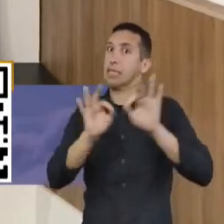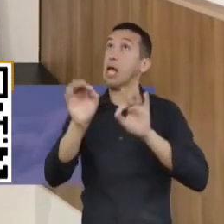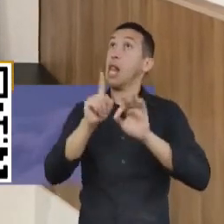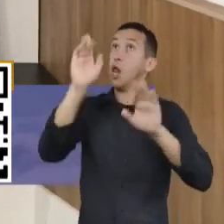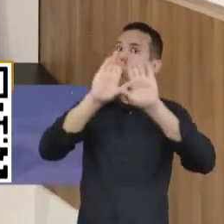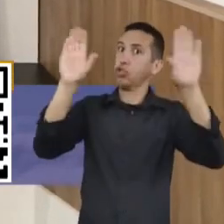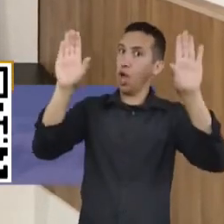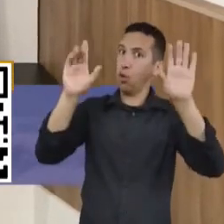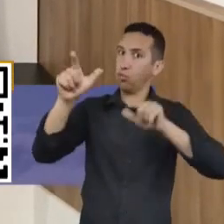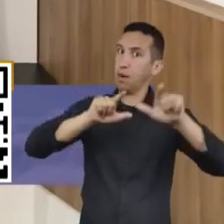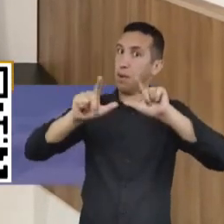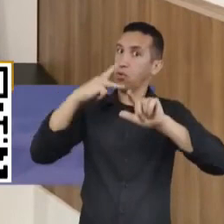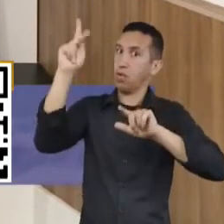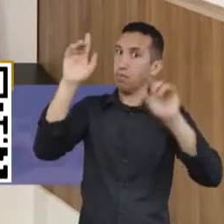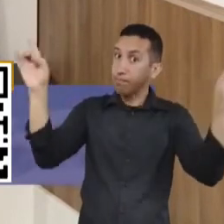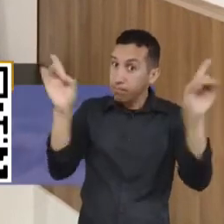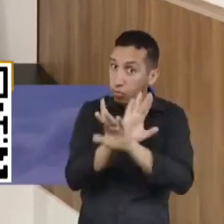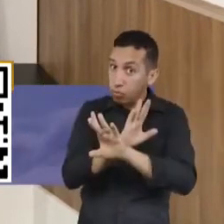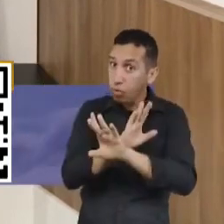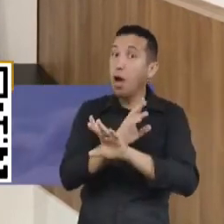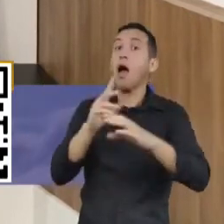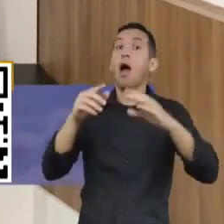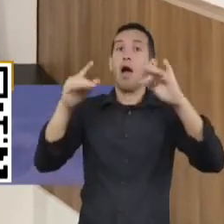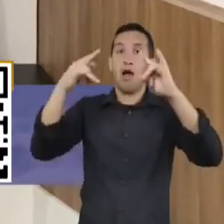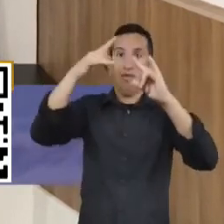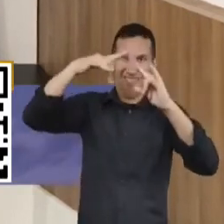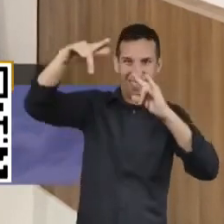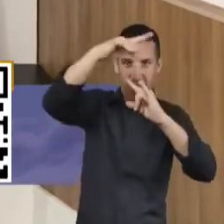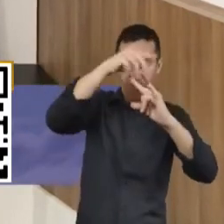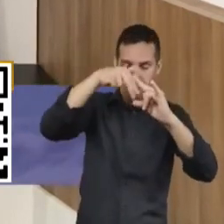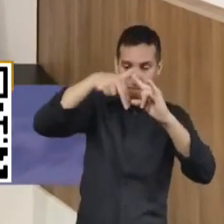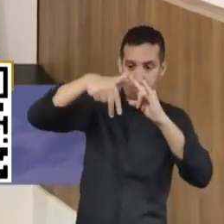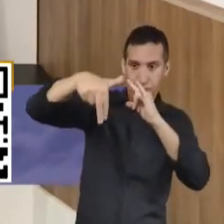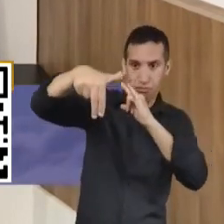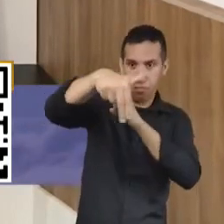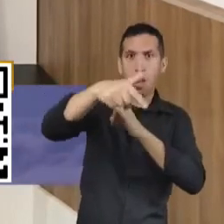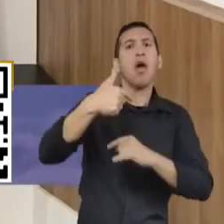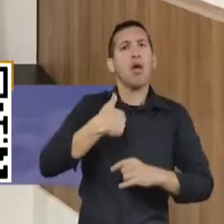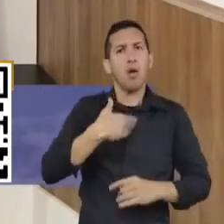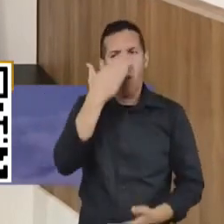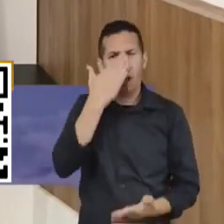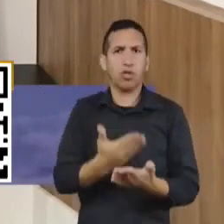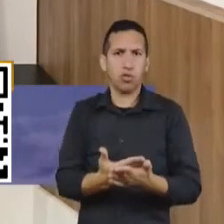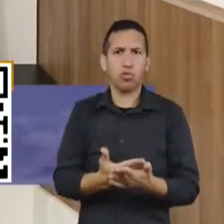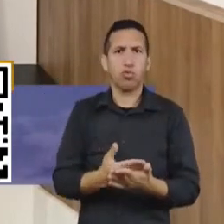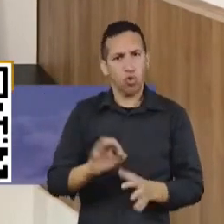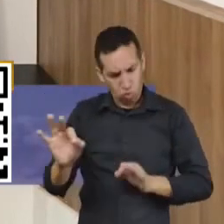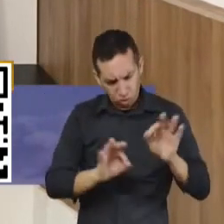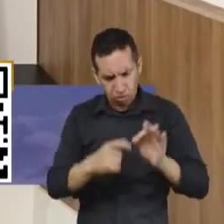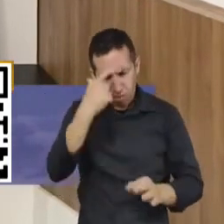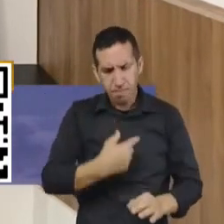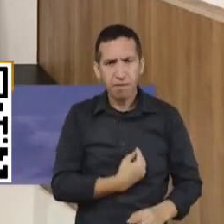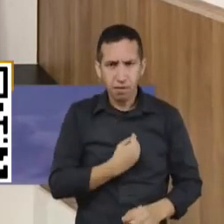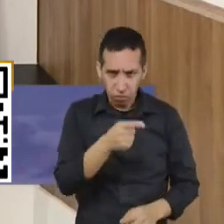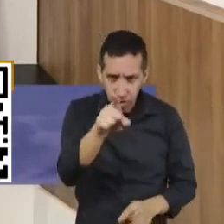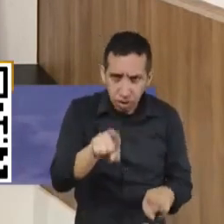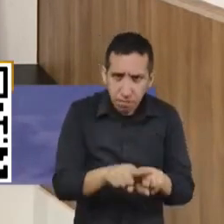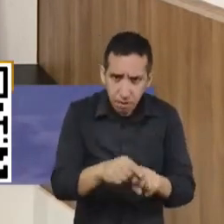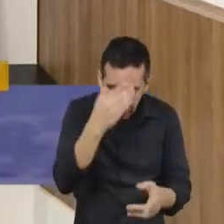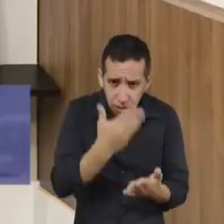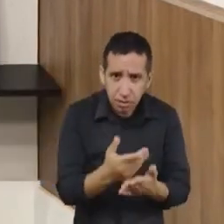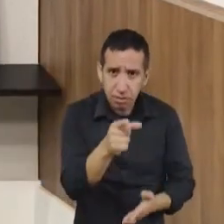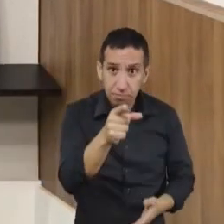obra no céu e logo logo ele vai voltar eu creio ir estou me preparando para ir e você